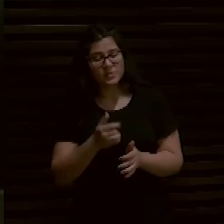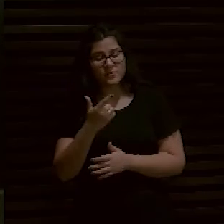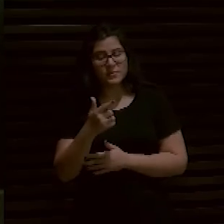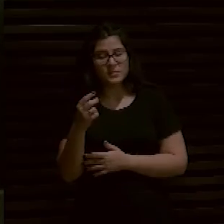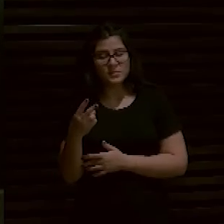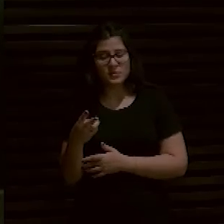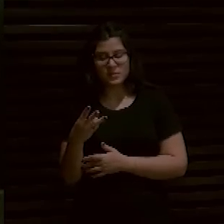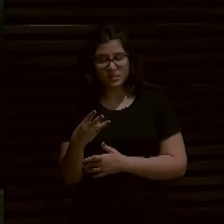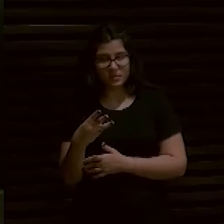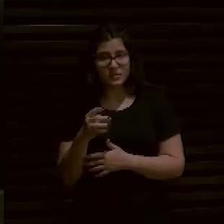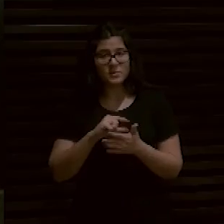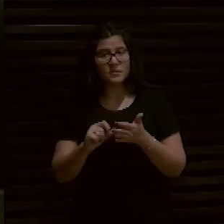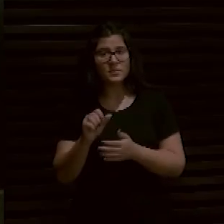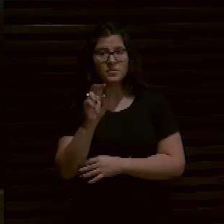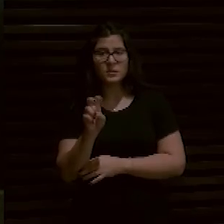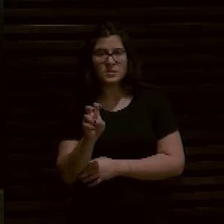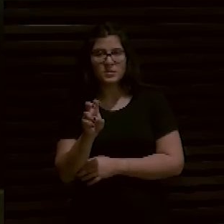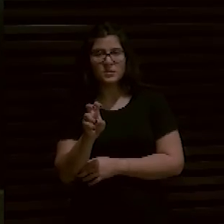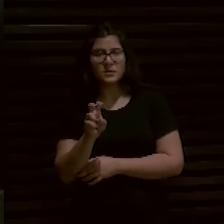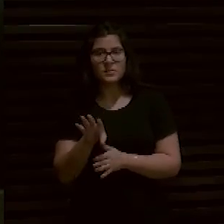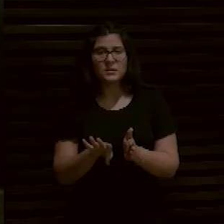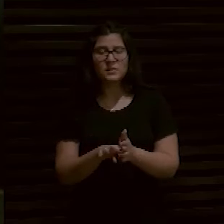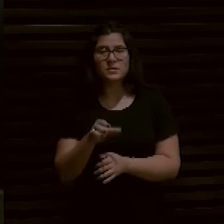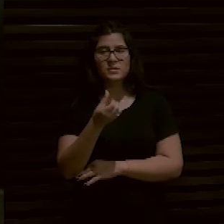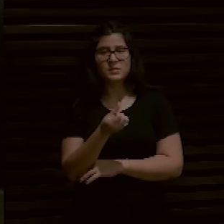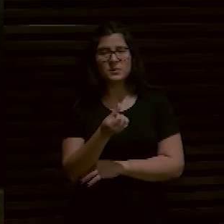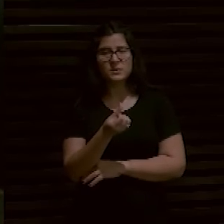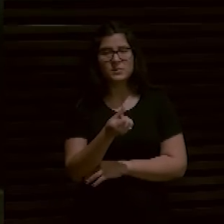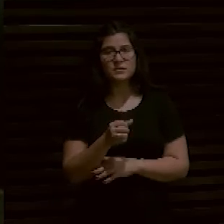versos 5 a 6.